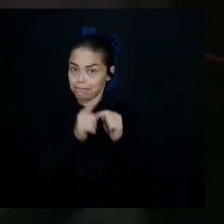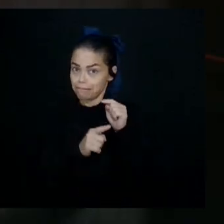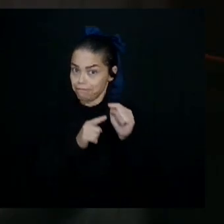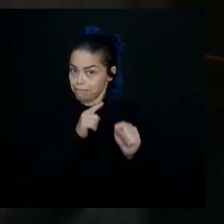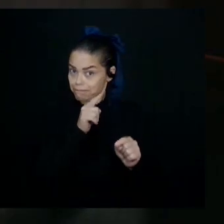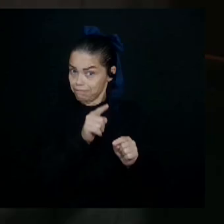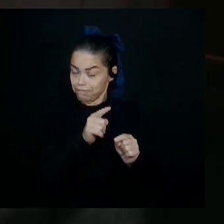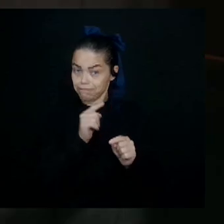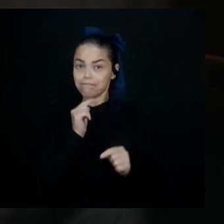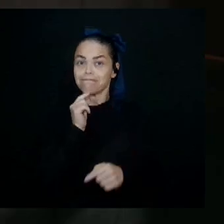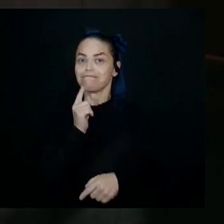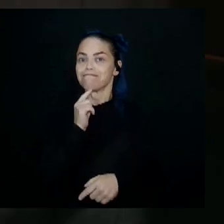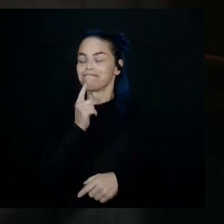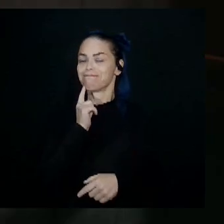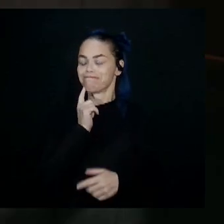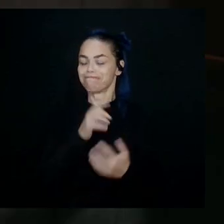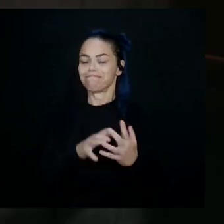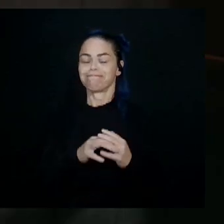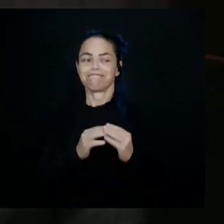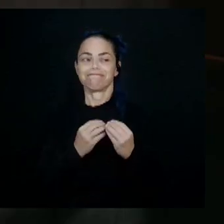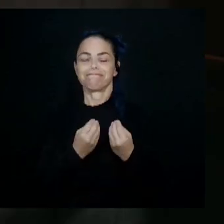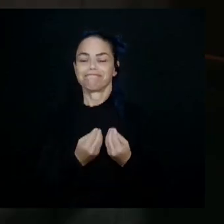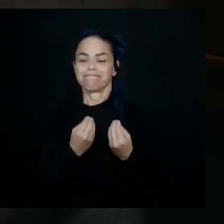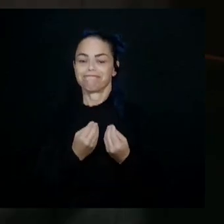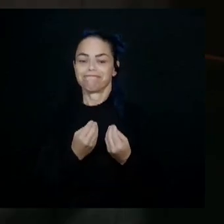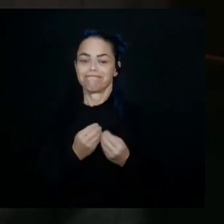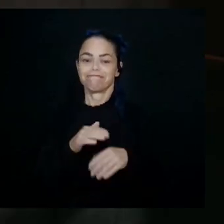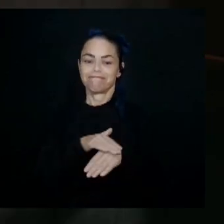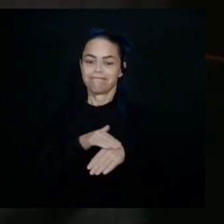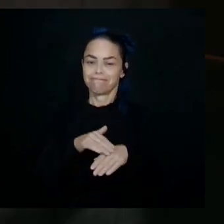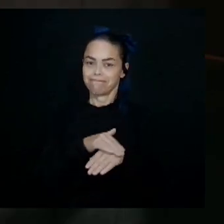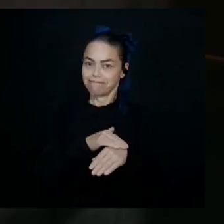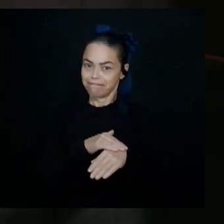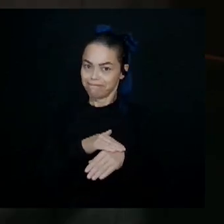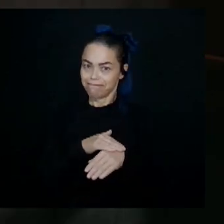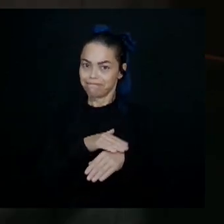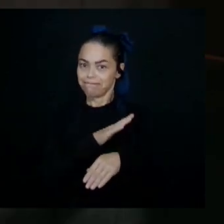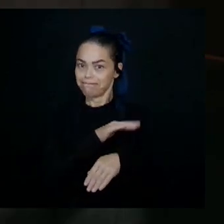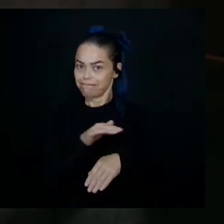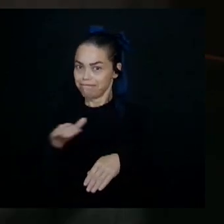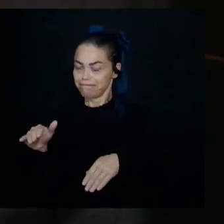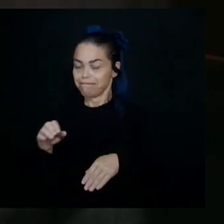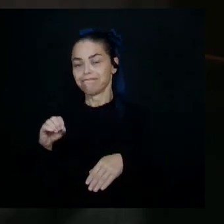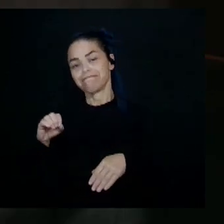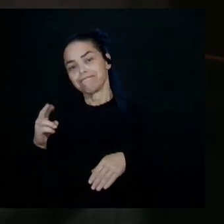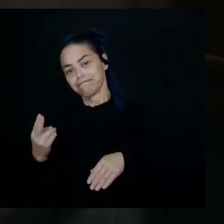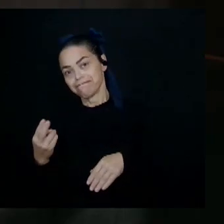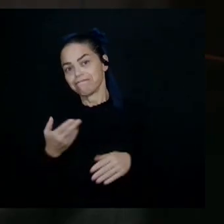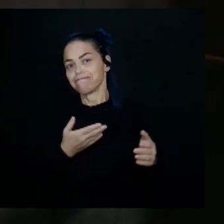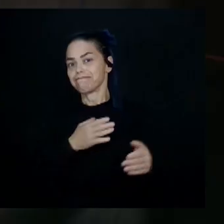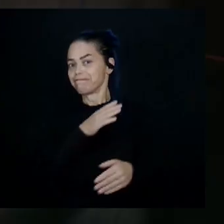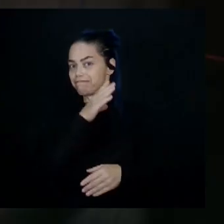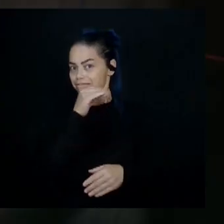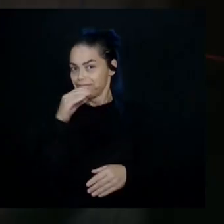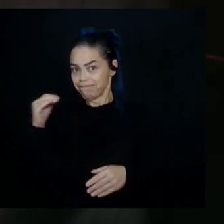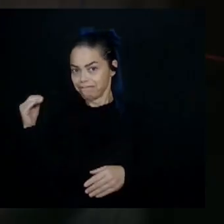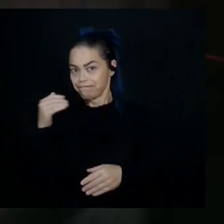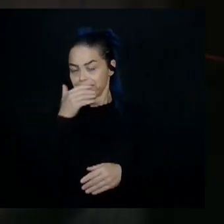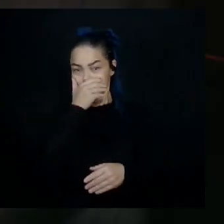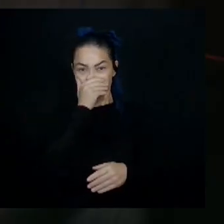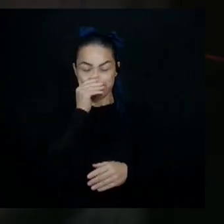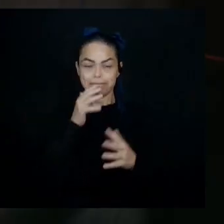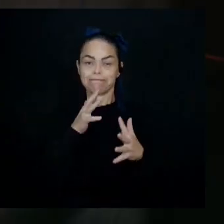a incerteza de como conversar com essas crianças ou adolescentes. O resultado pode ser uma confusão